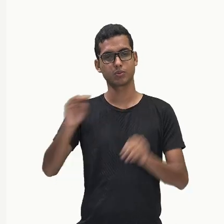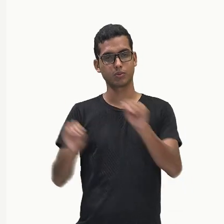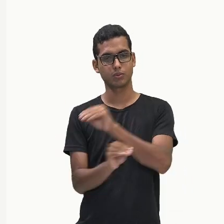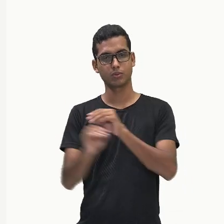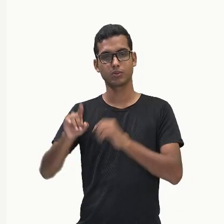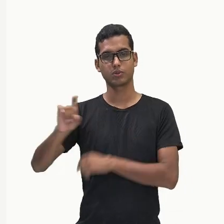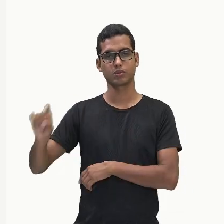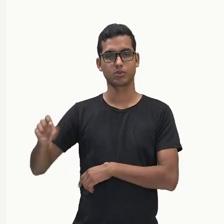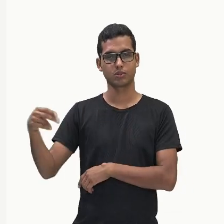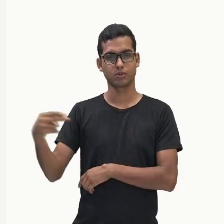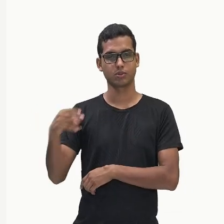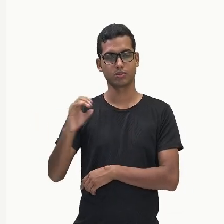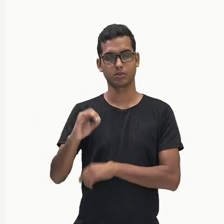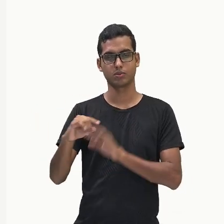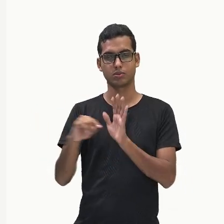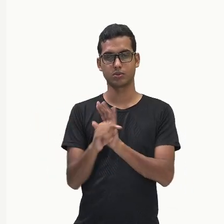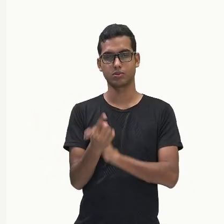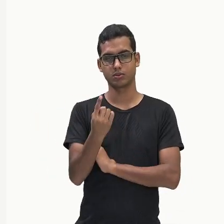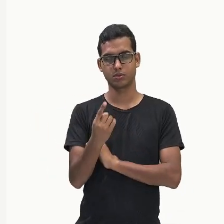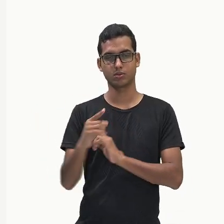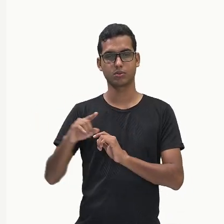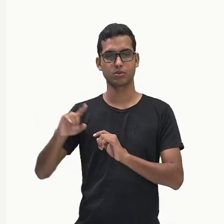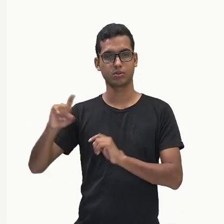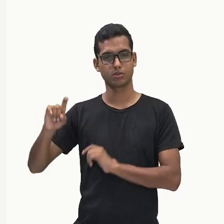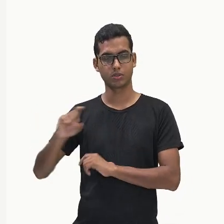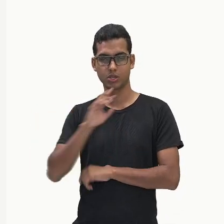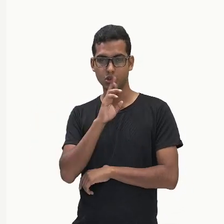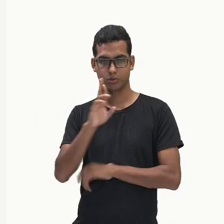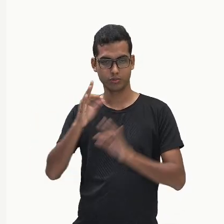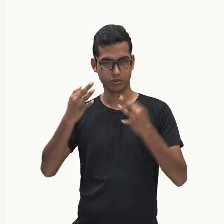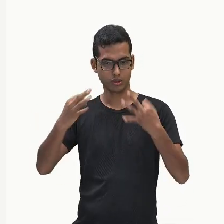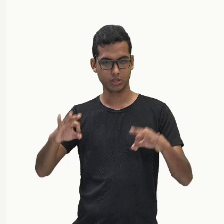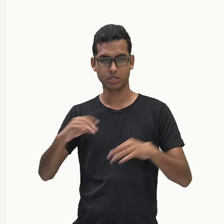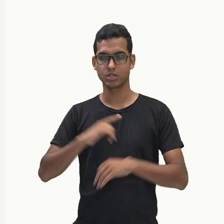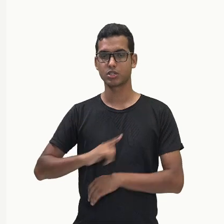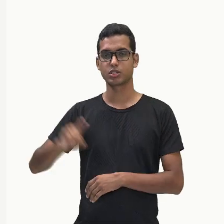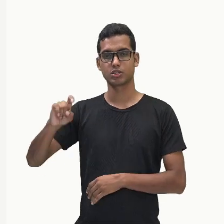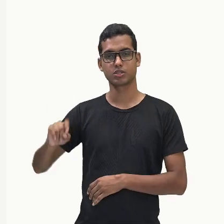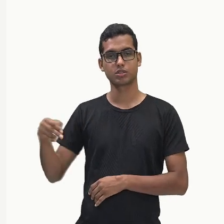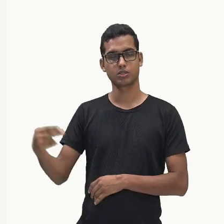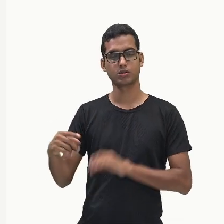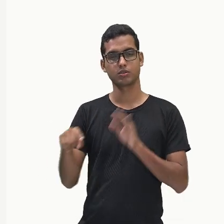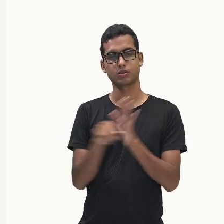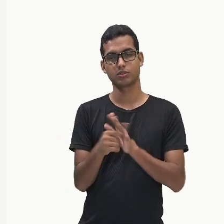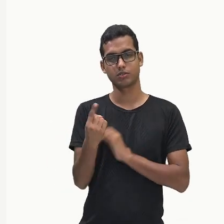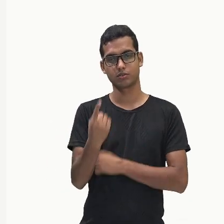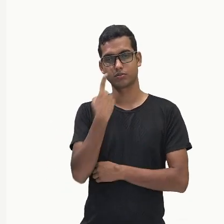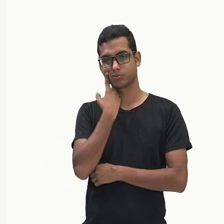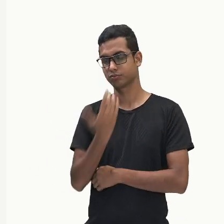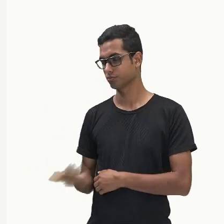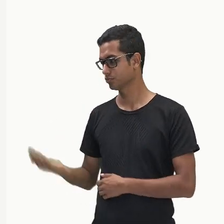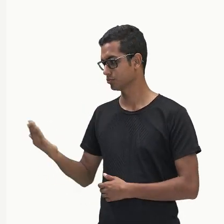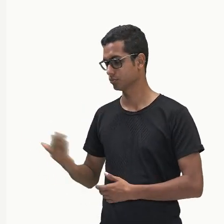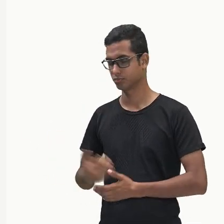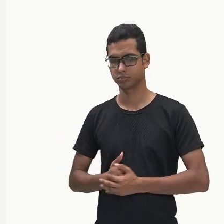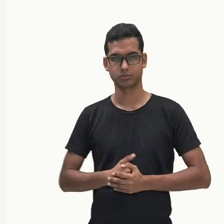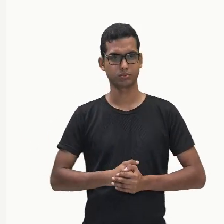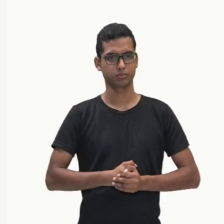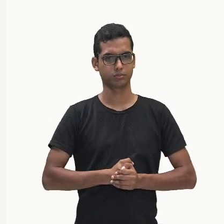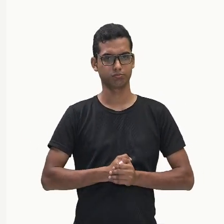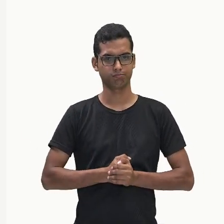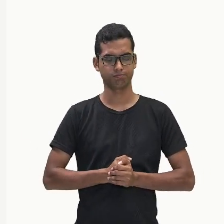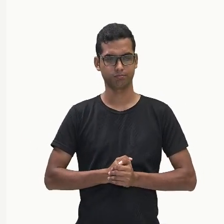a única solução, então, dessa função polinomial do terceiro grau,